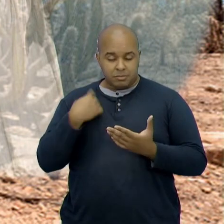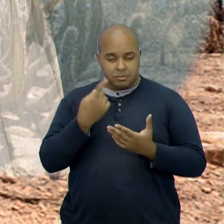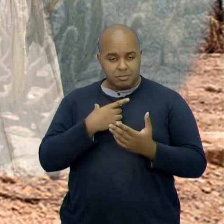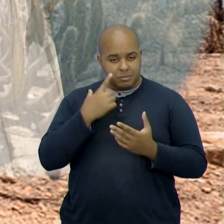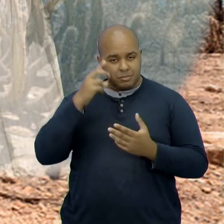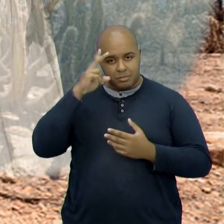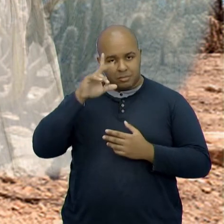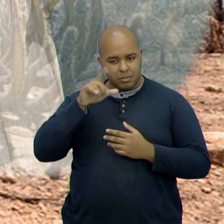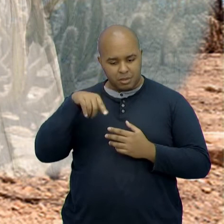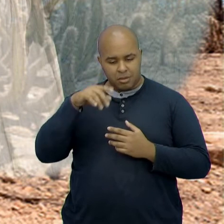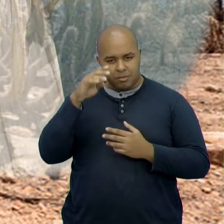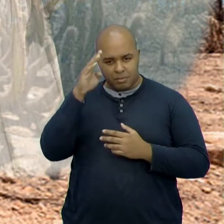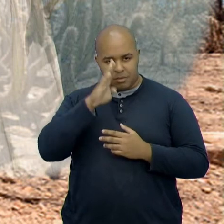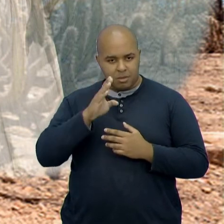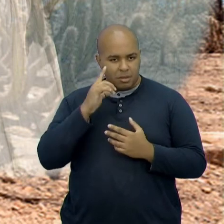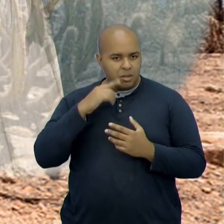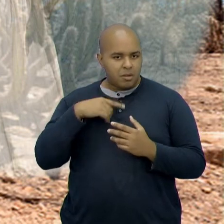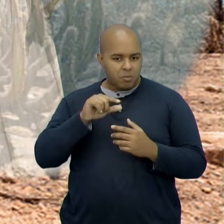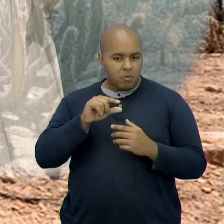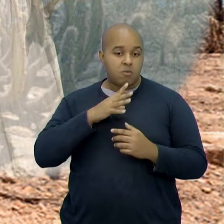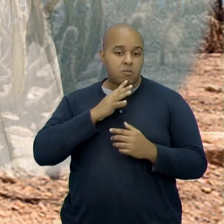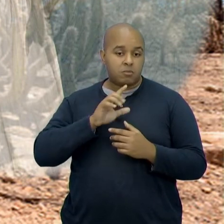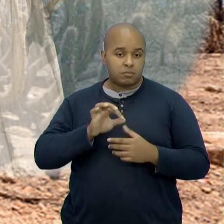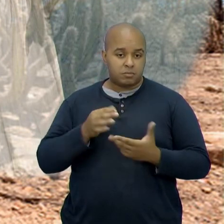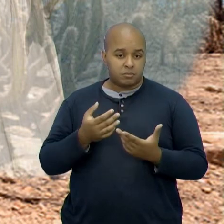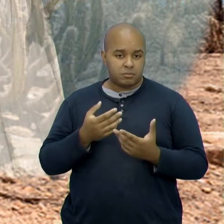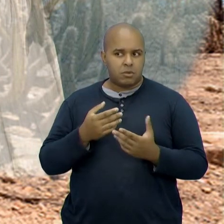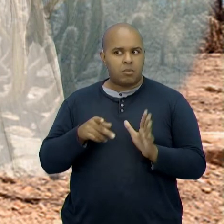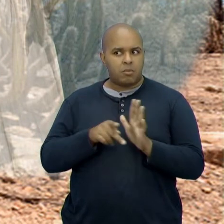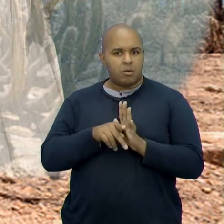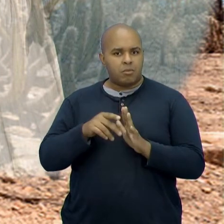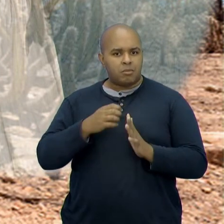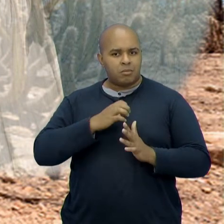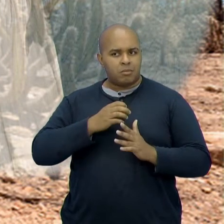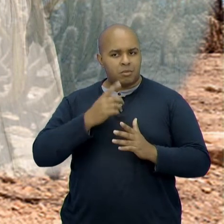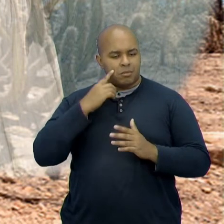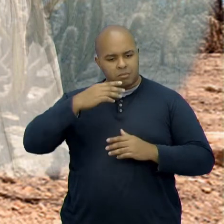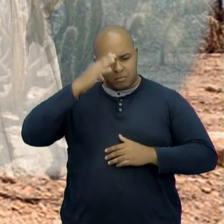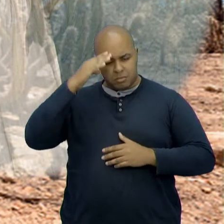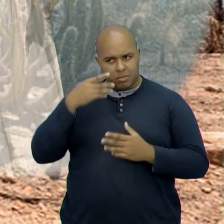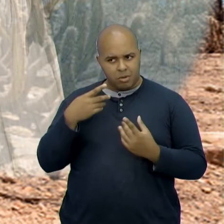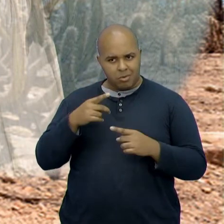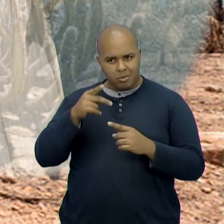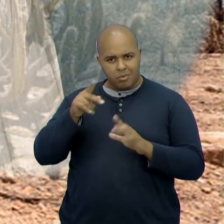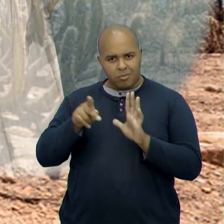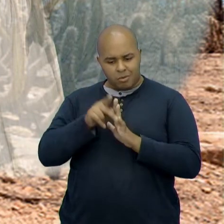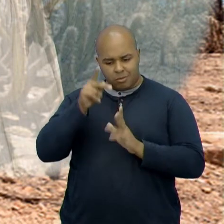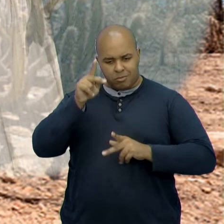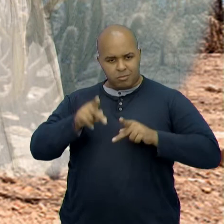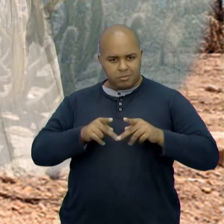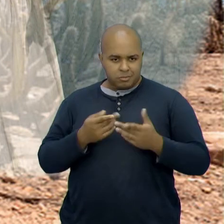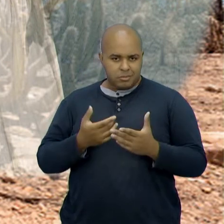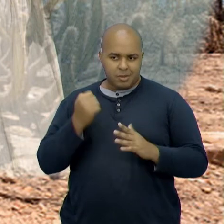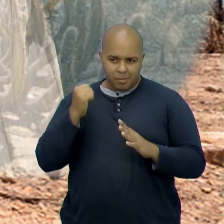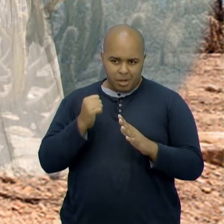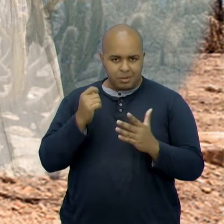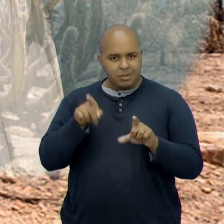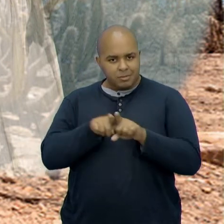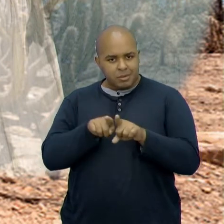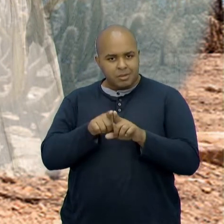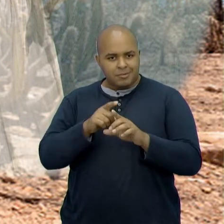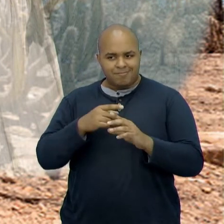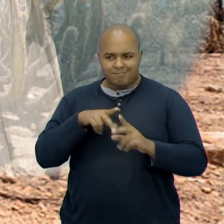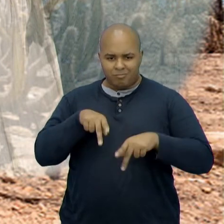temos essa história aqui no Brasil que poucos conhecem e que o próprio exército ataca o seu próprio povo, né? E mata, né?